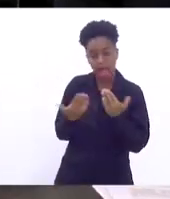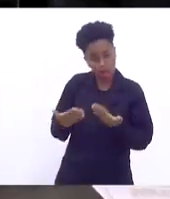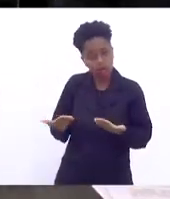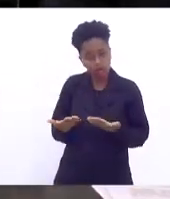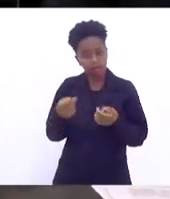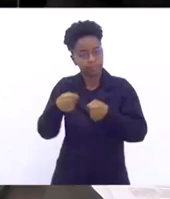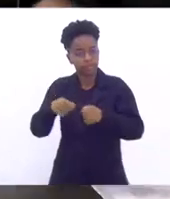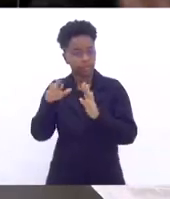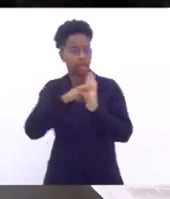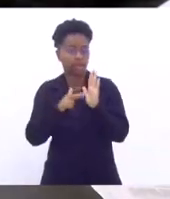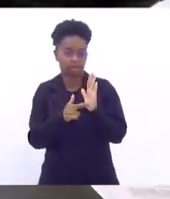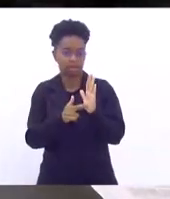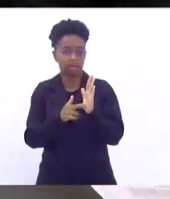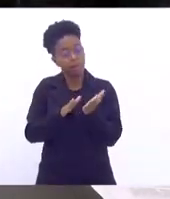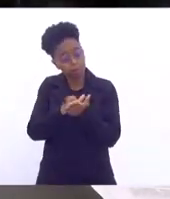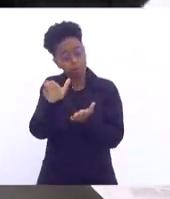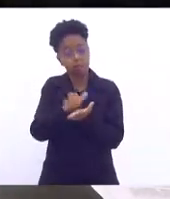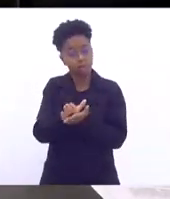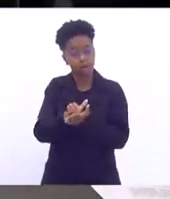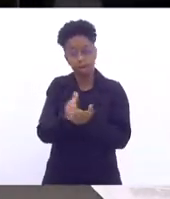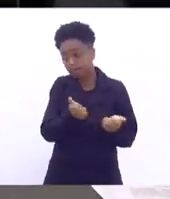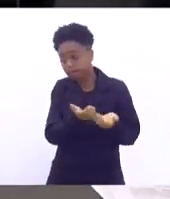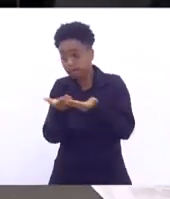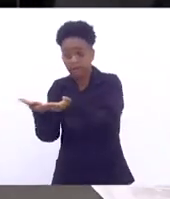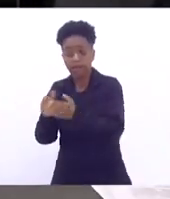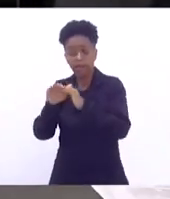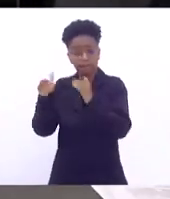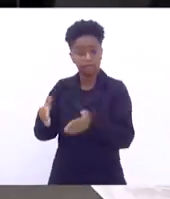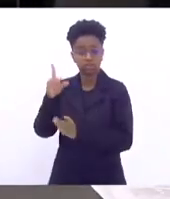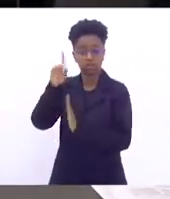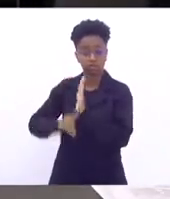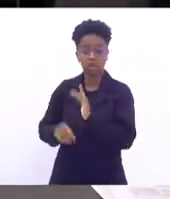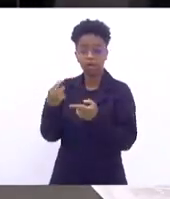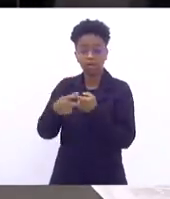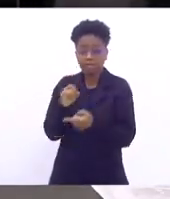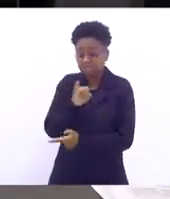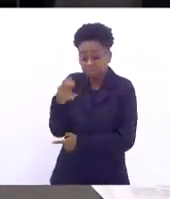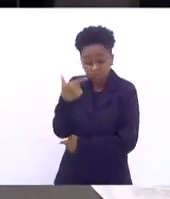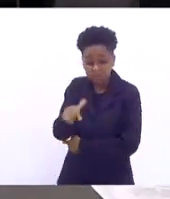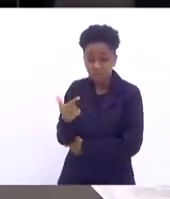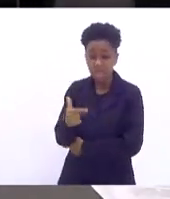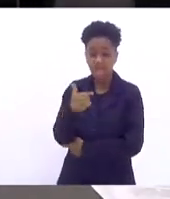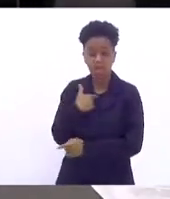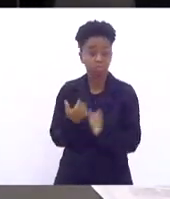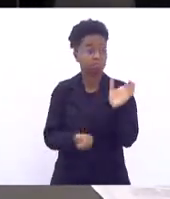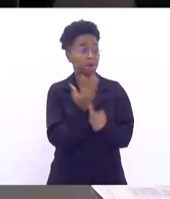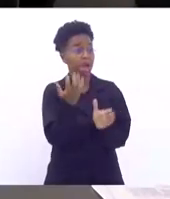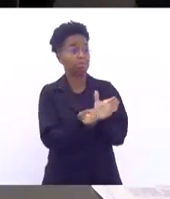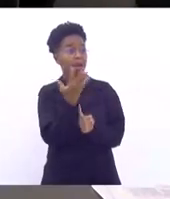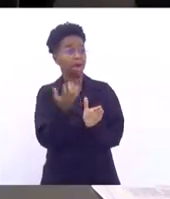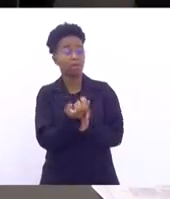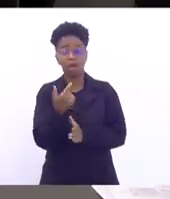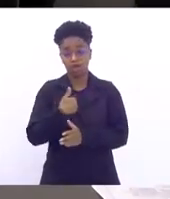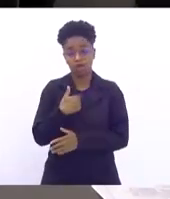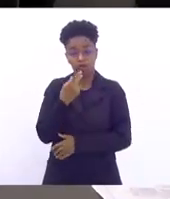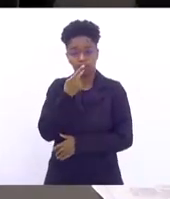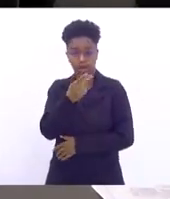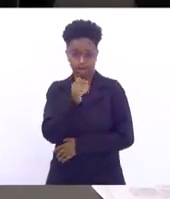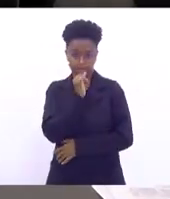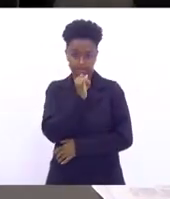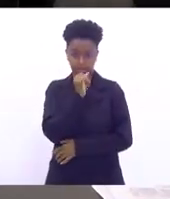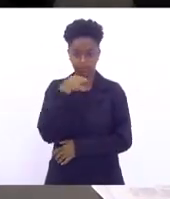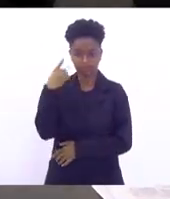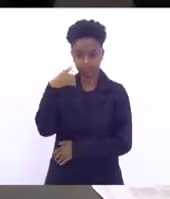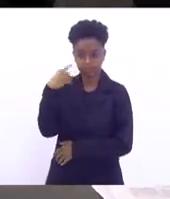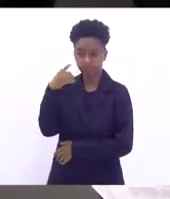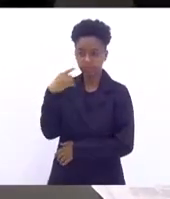ter a regra de publicação pela mesa diretora porque senão eu Protocolo até usei o deputado